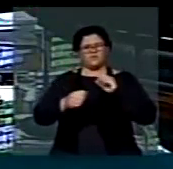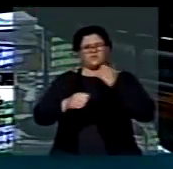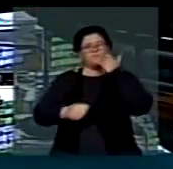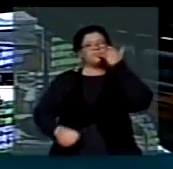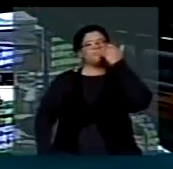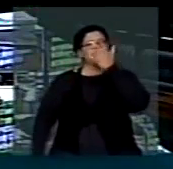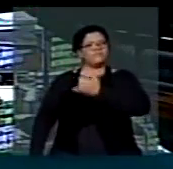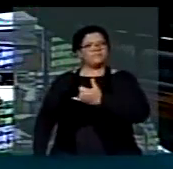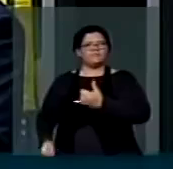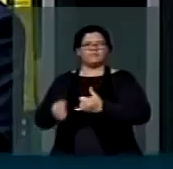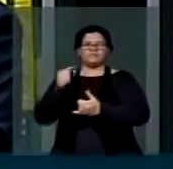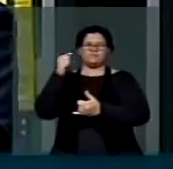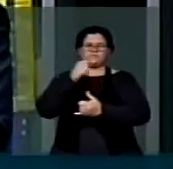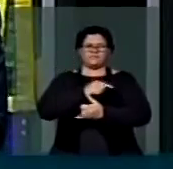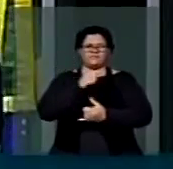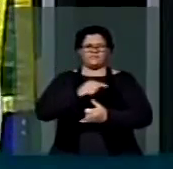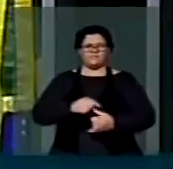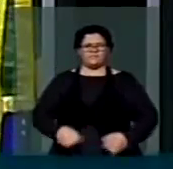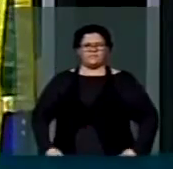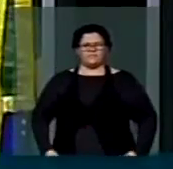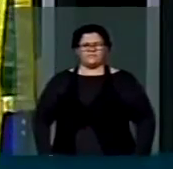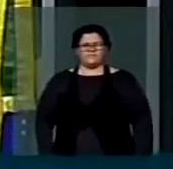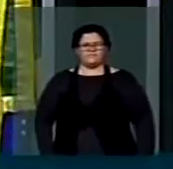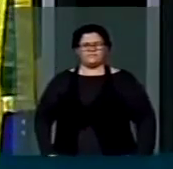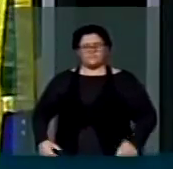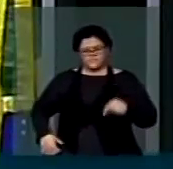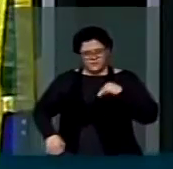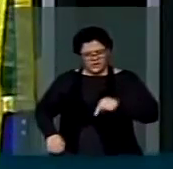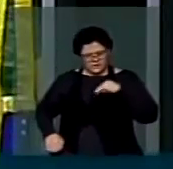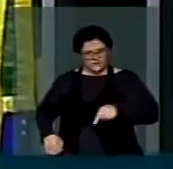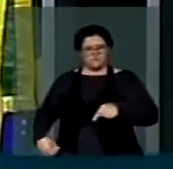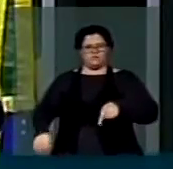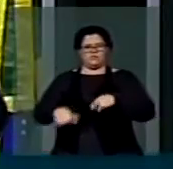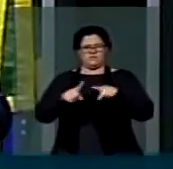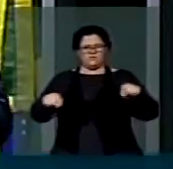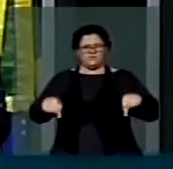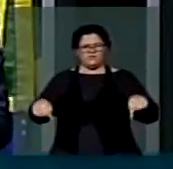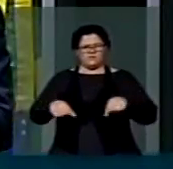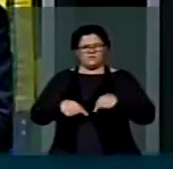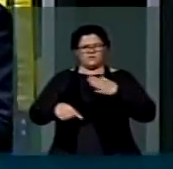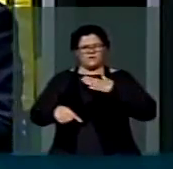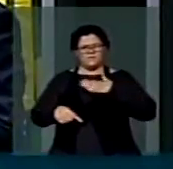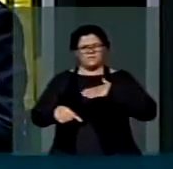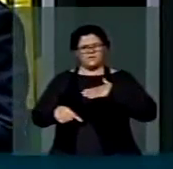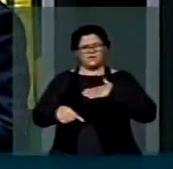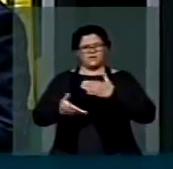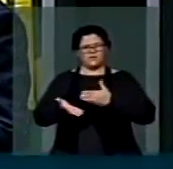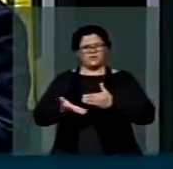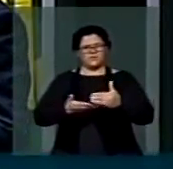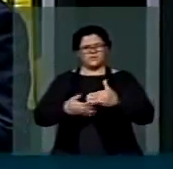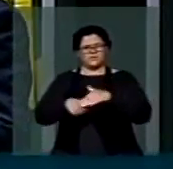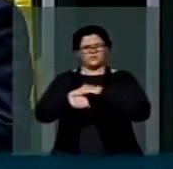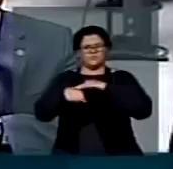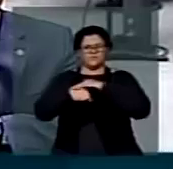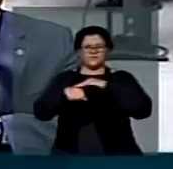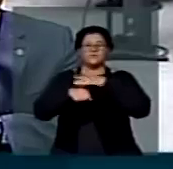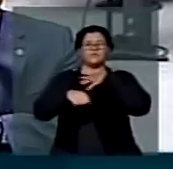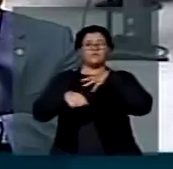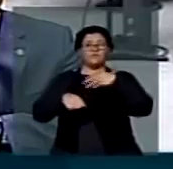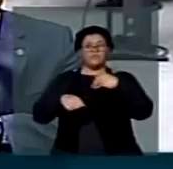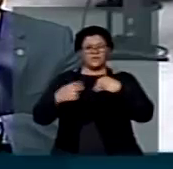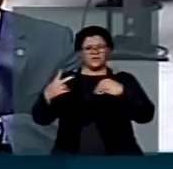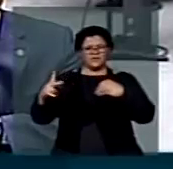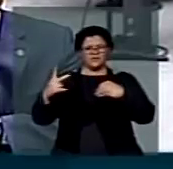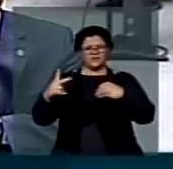ligação, daqui, da liderança do Democratas. E ela começou um diálogo em que